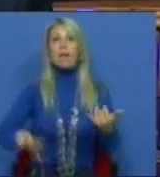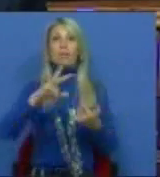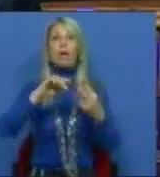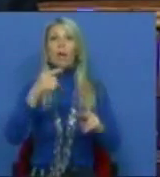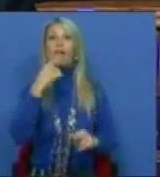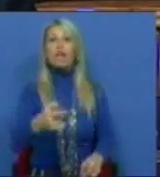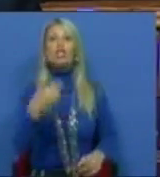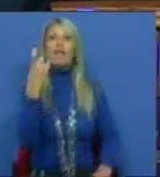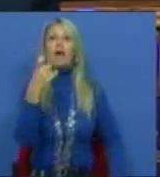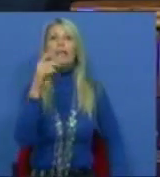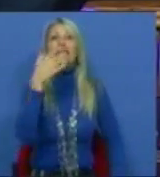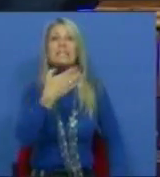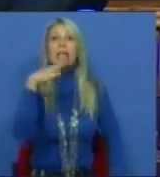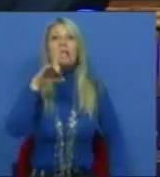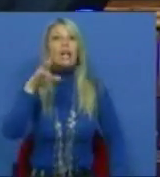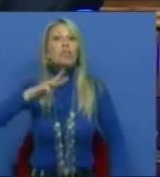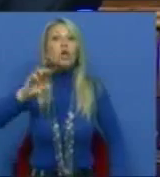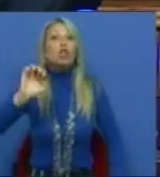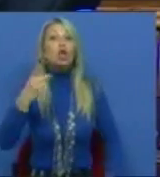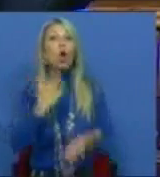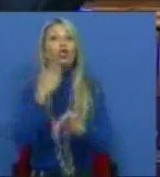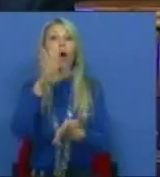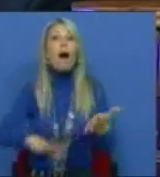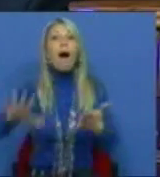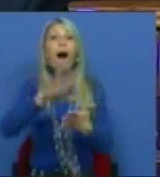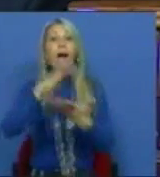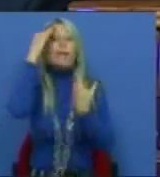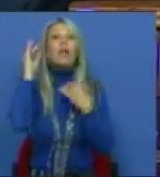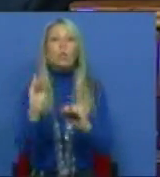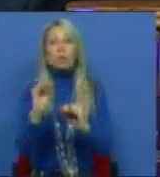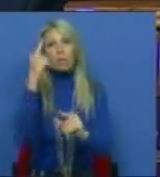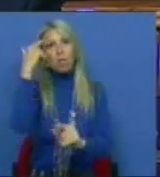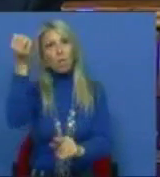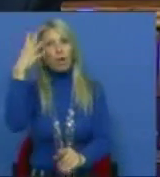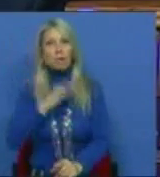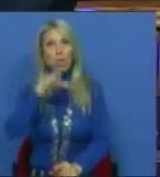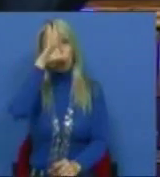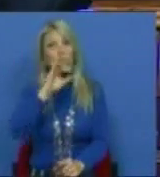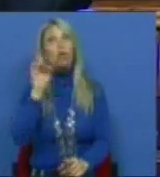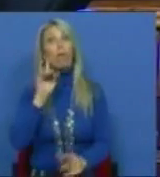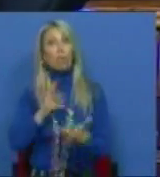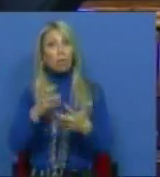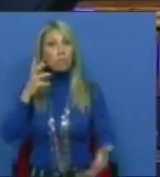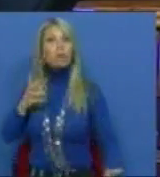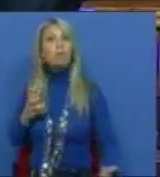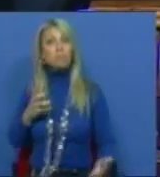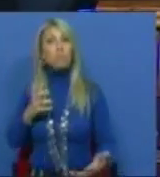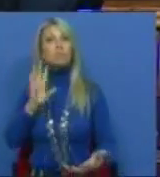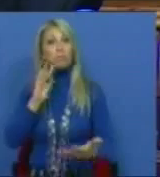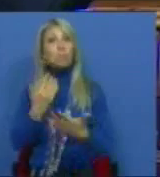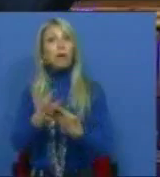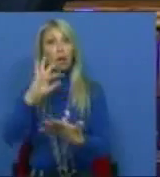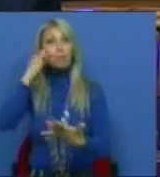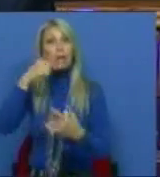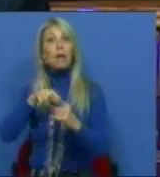faltam 76 milhões de euros só na área de educação para as autarquias, compreenderá, Sr. Ministro, que é um valor relevante e que tem impacto nas autarquias.